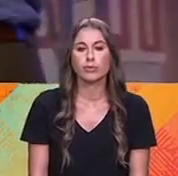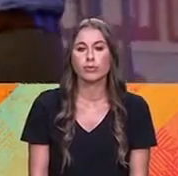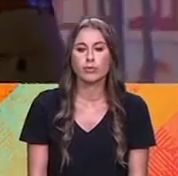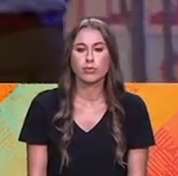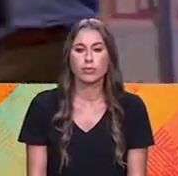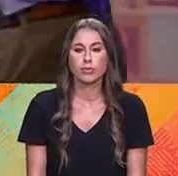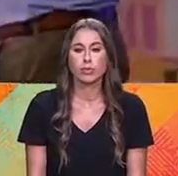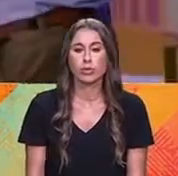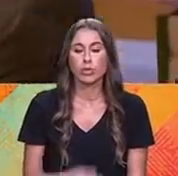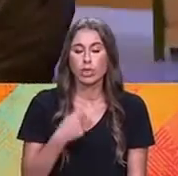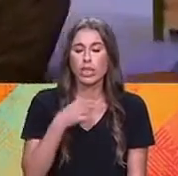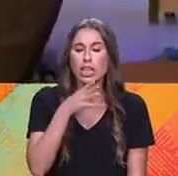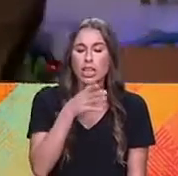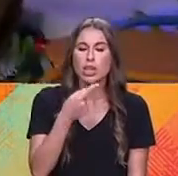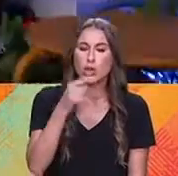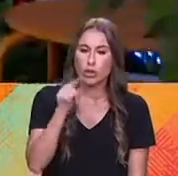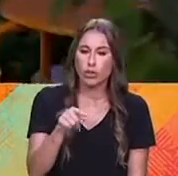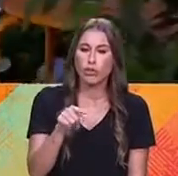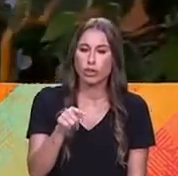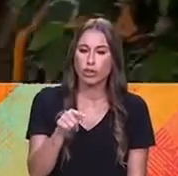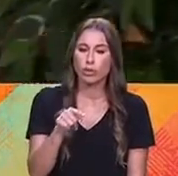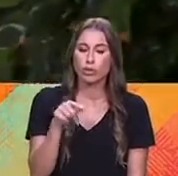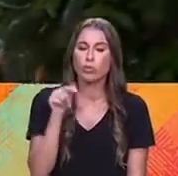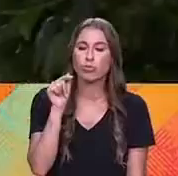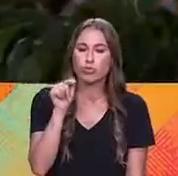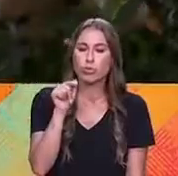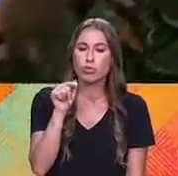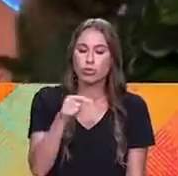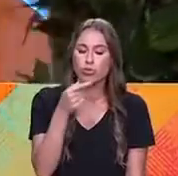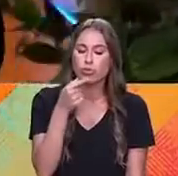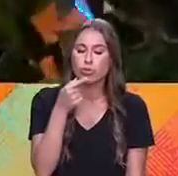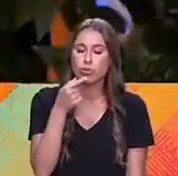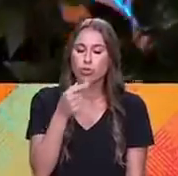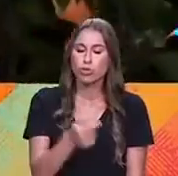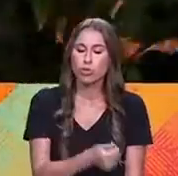E repito para que ficar bem claro e te